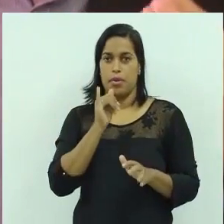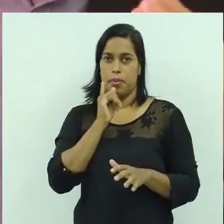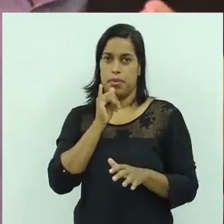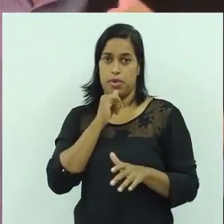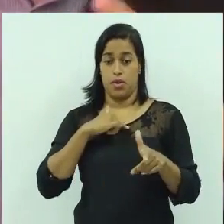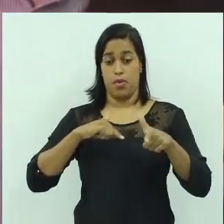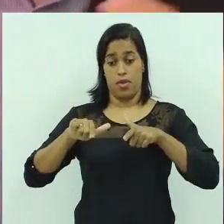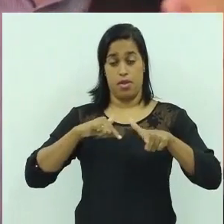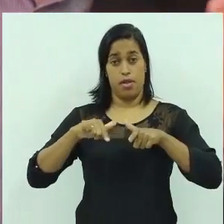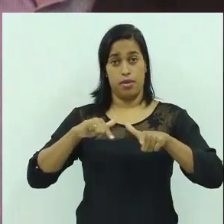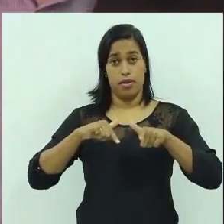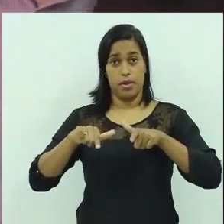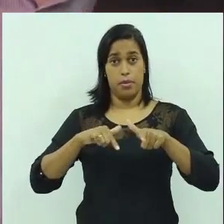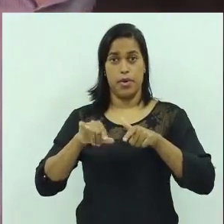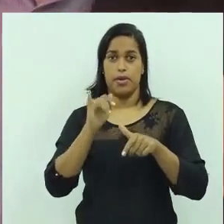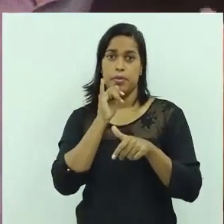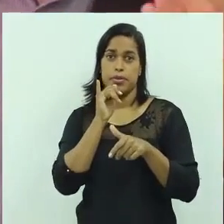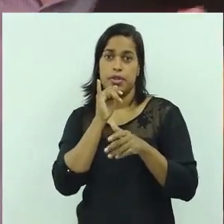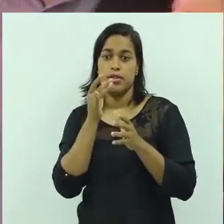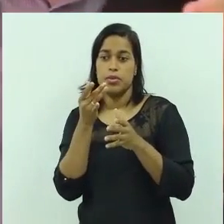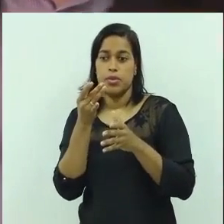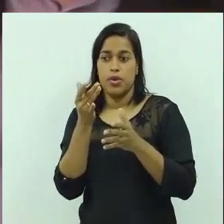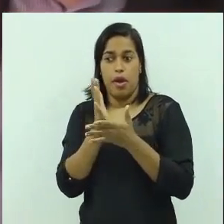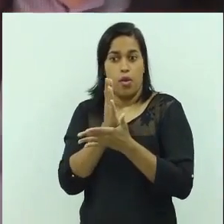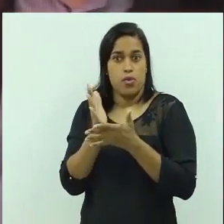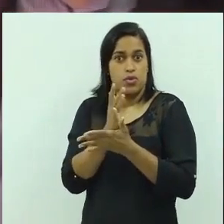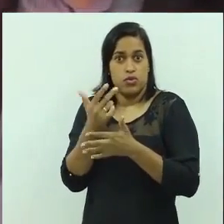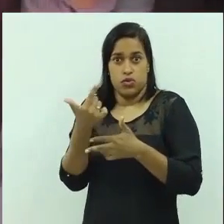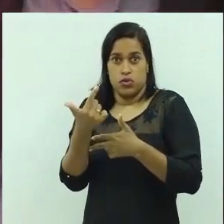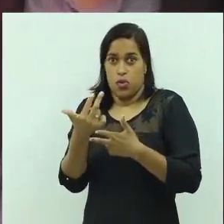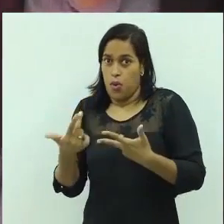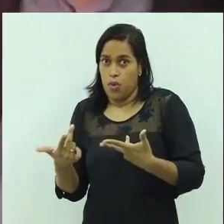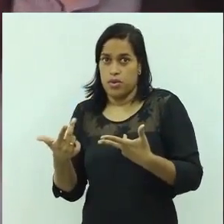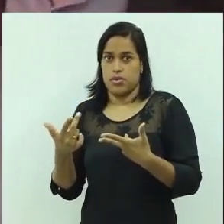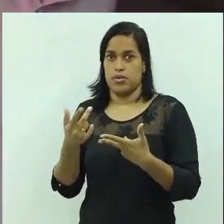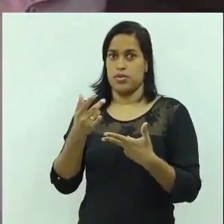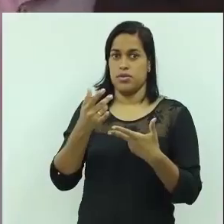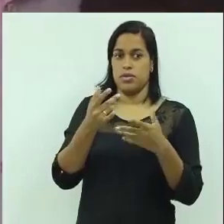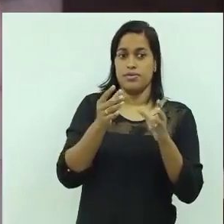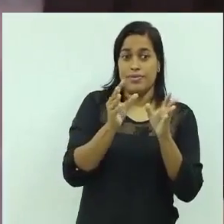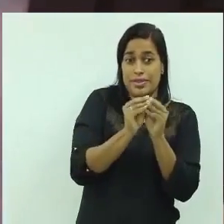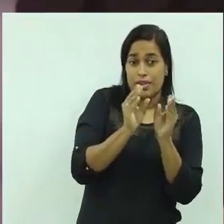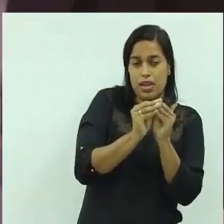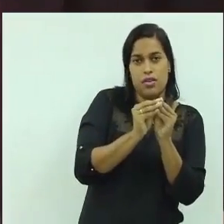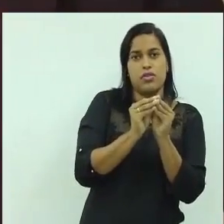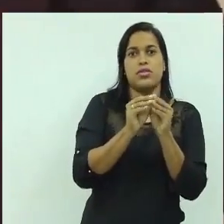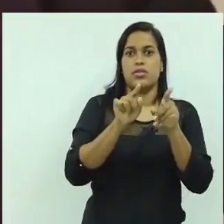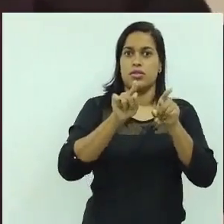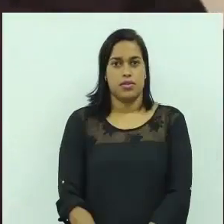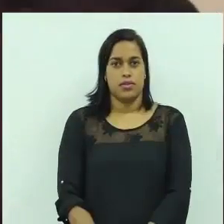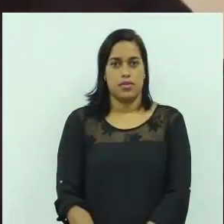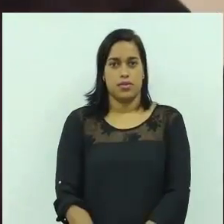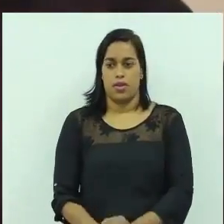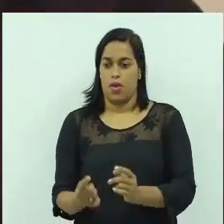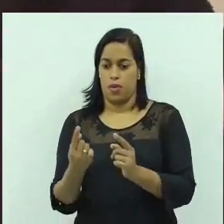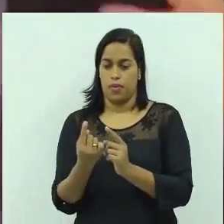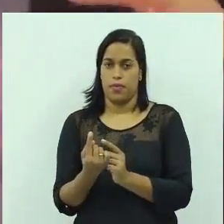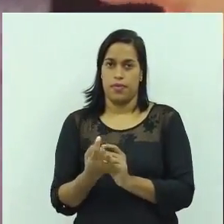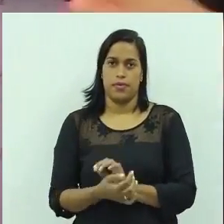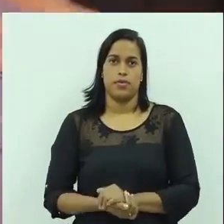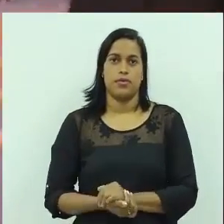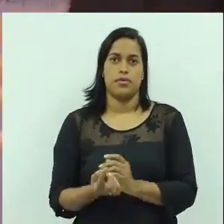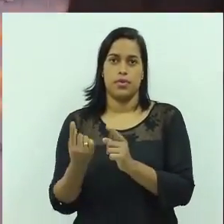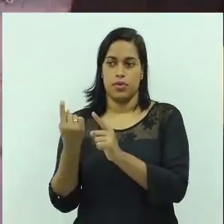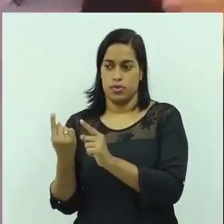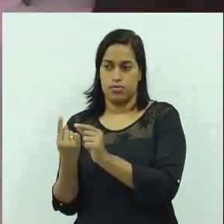eu trabalho muito com a questão dos extremos. Extremos para o inferior e extremos para o extremo superior. Então,